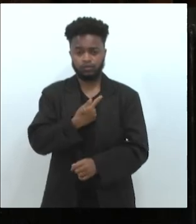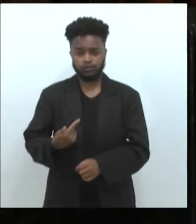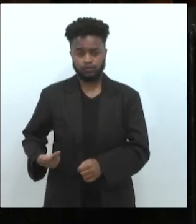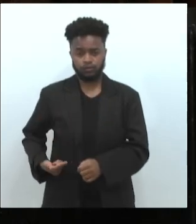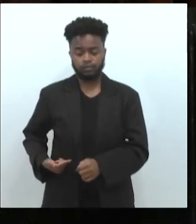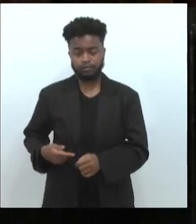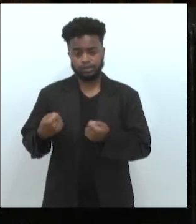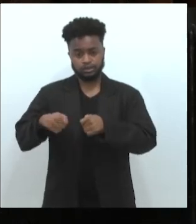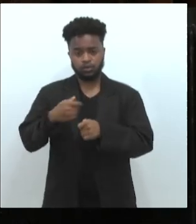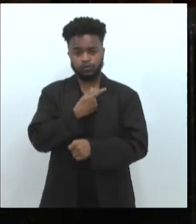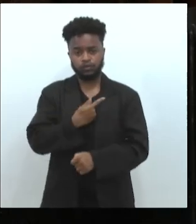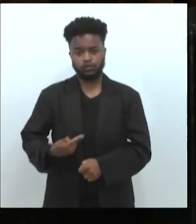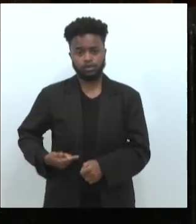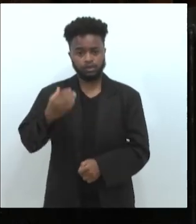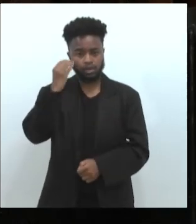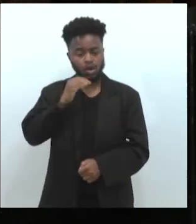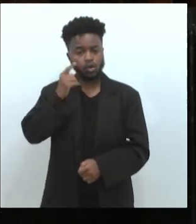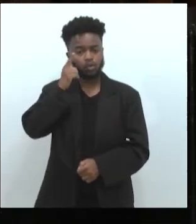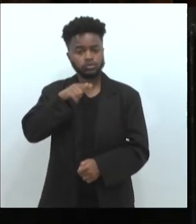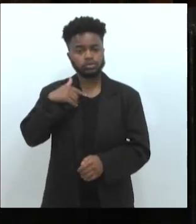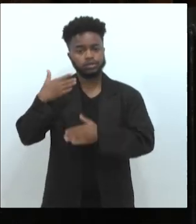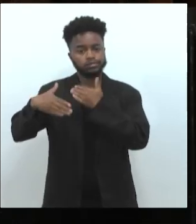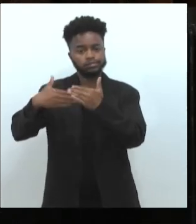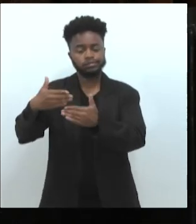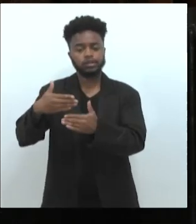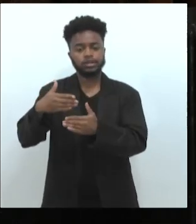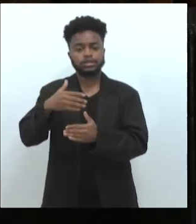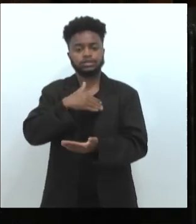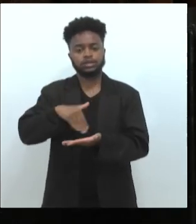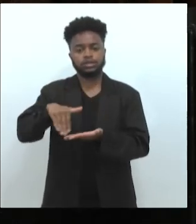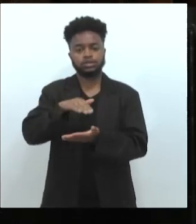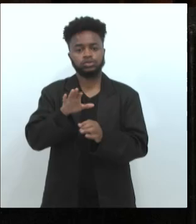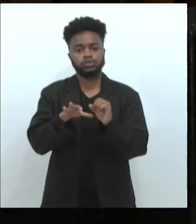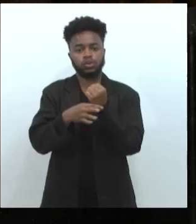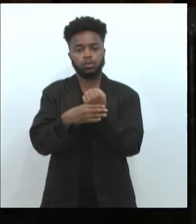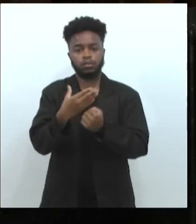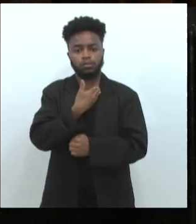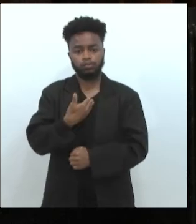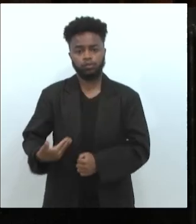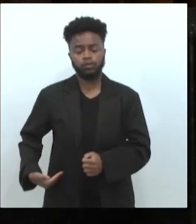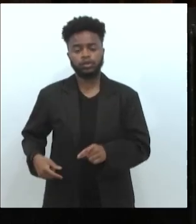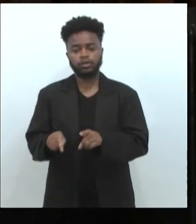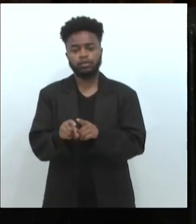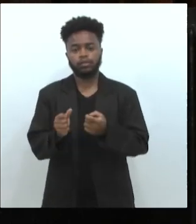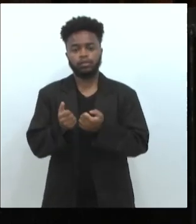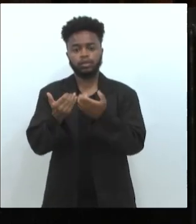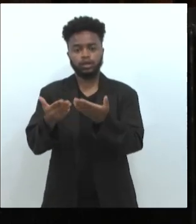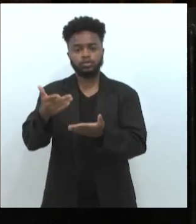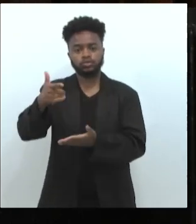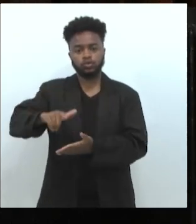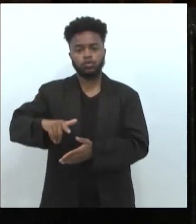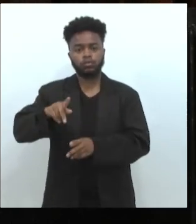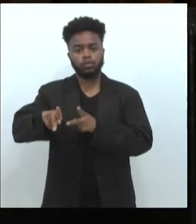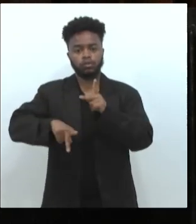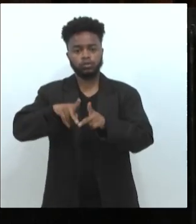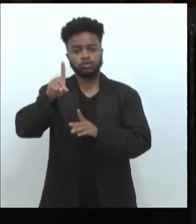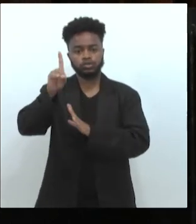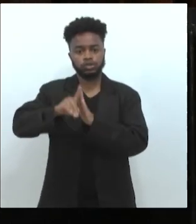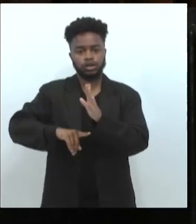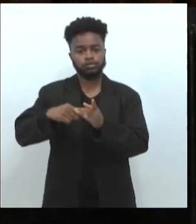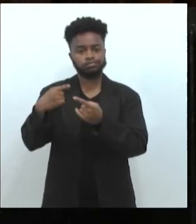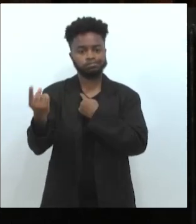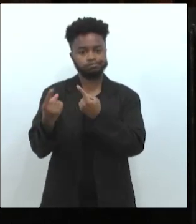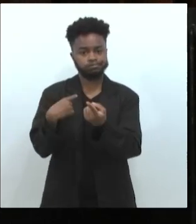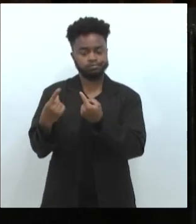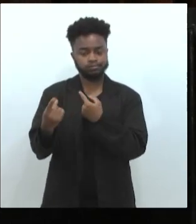ter uma reviravolta na Secretaria de Segurança Pública e vamos entregar à população de volta o seu direito de